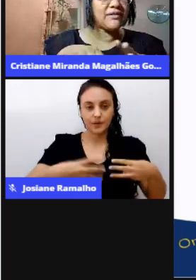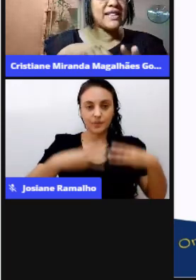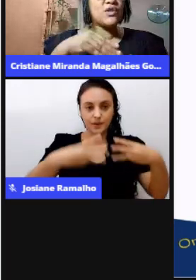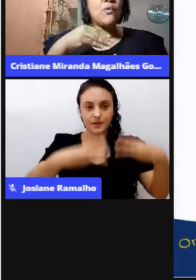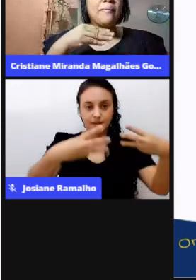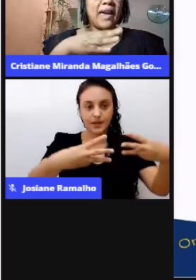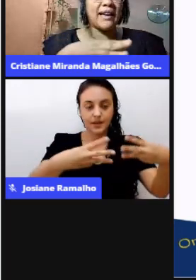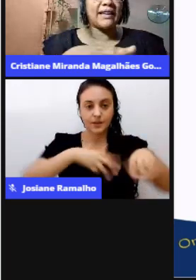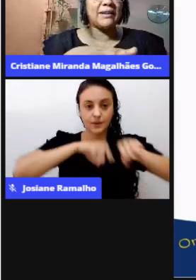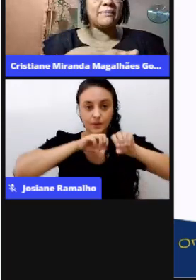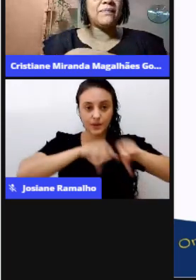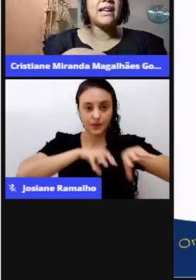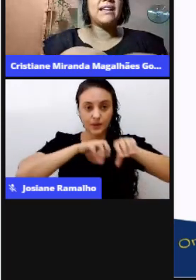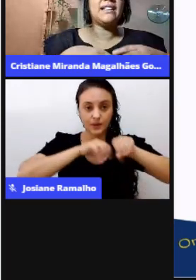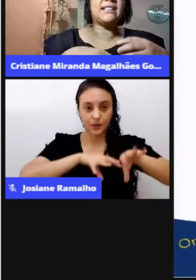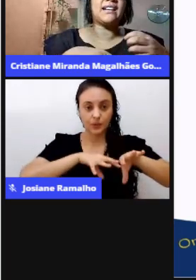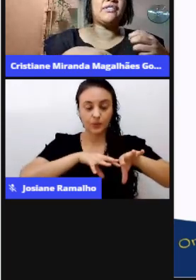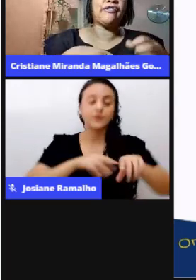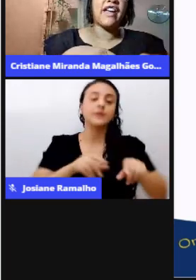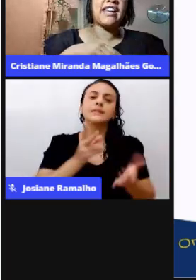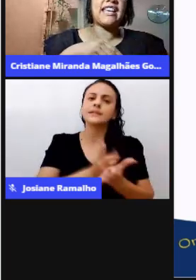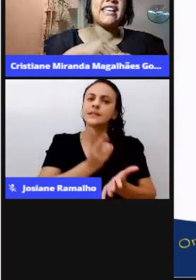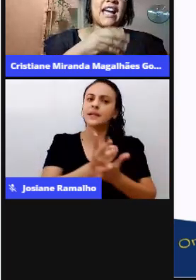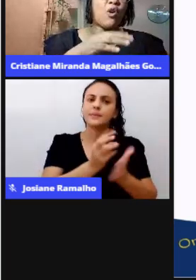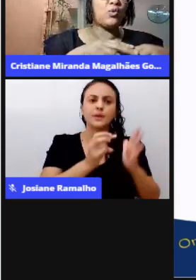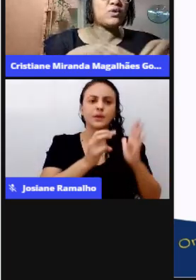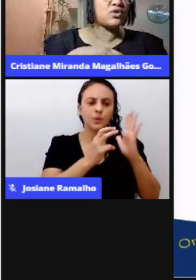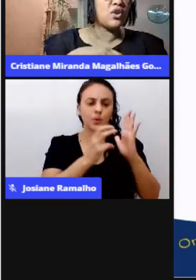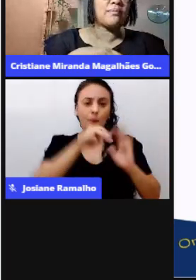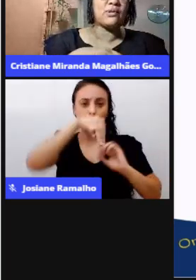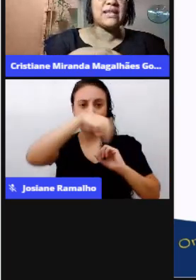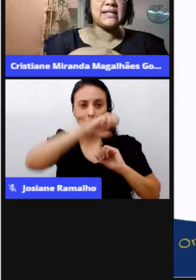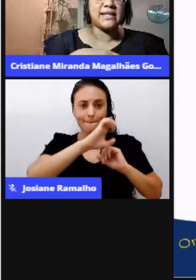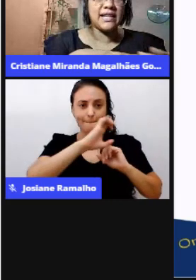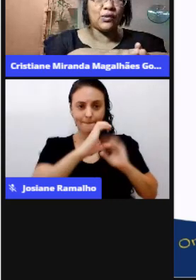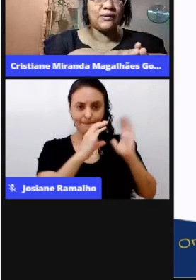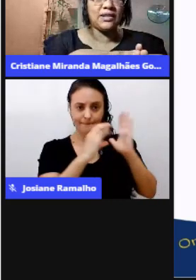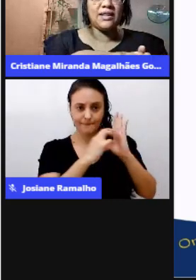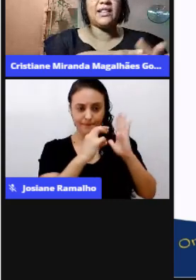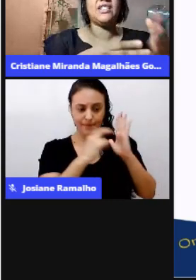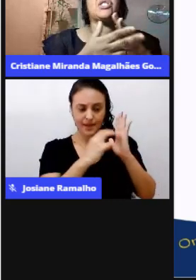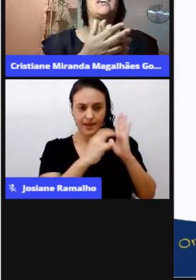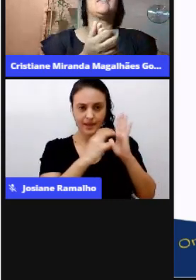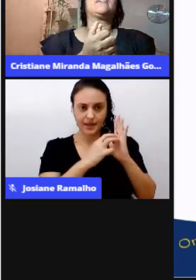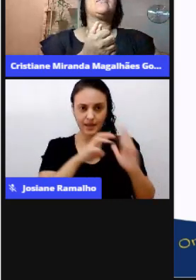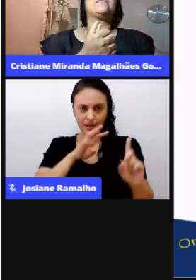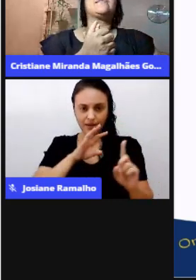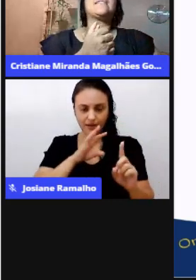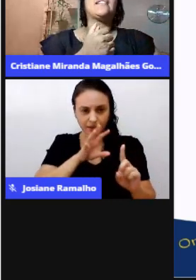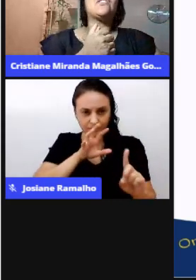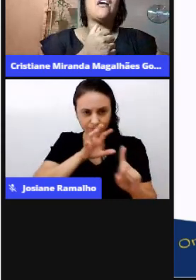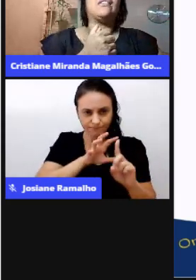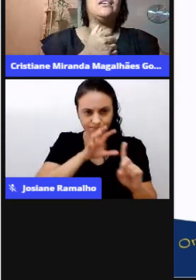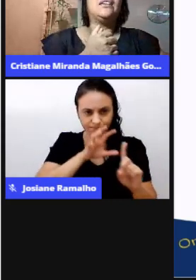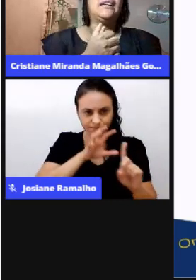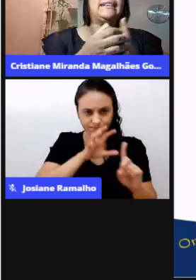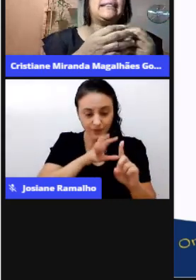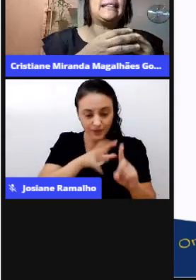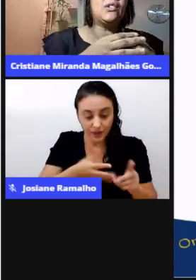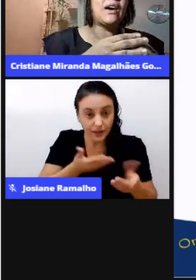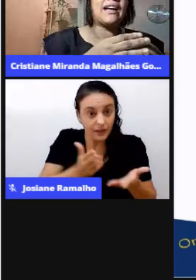Educação. Toda vez que o MEC interfere em algo sobre o ensino, ele chega para nós na sala de